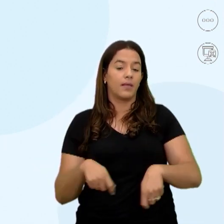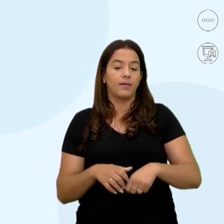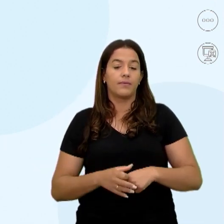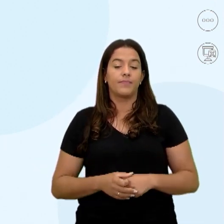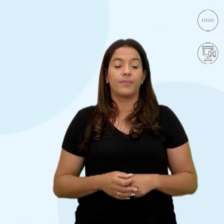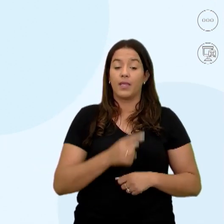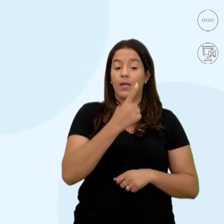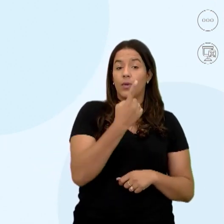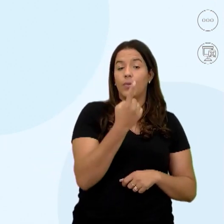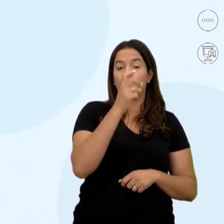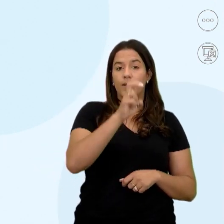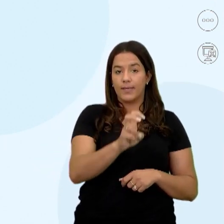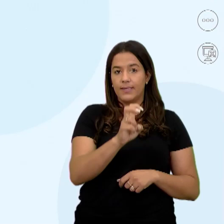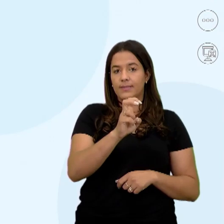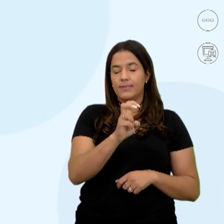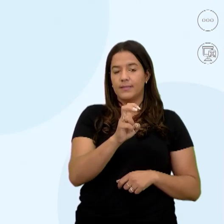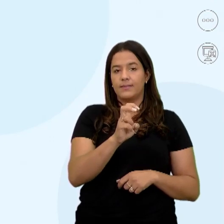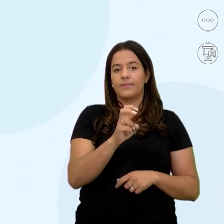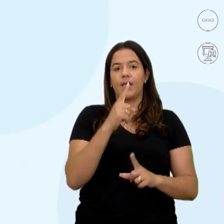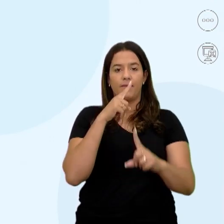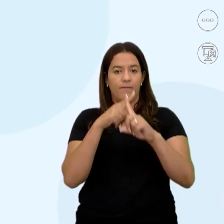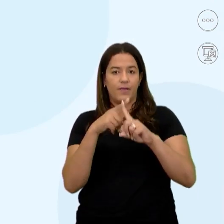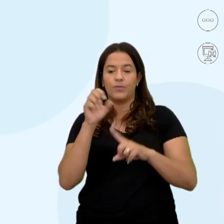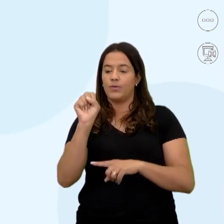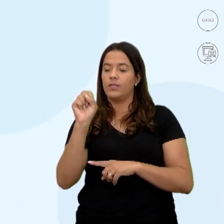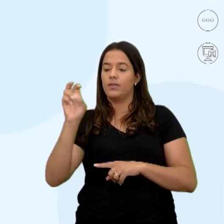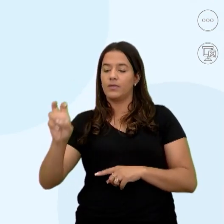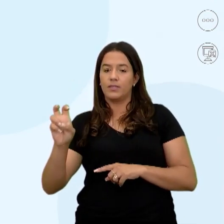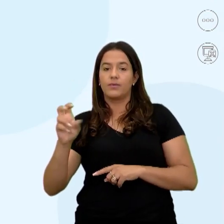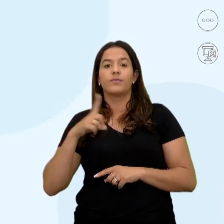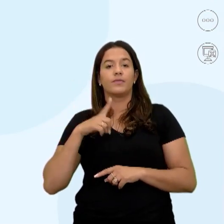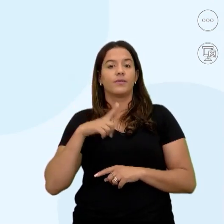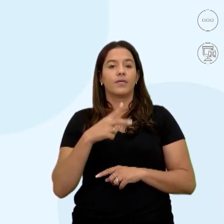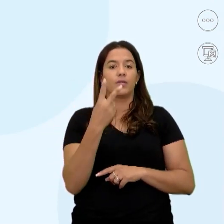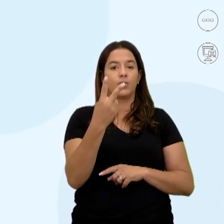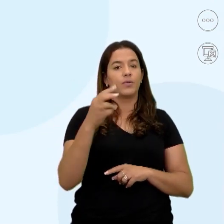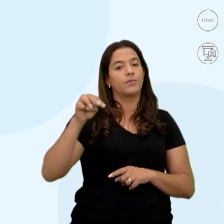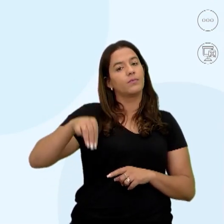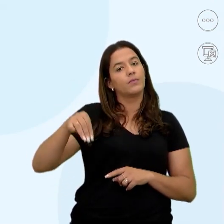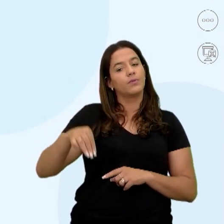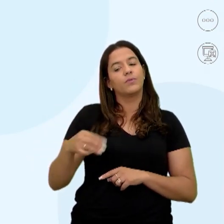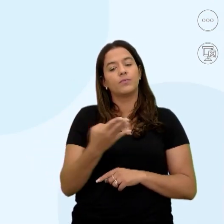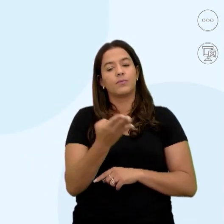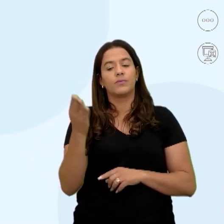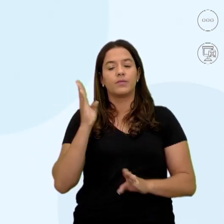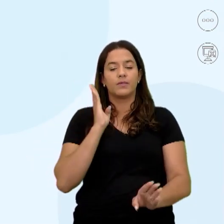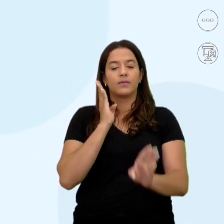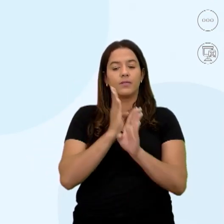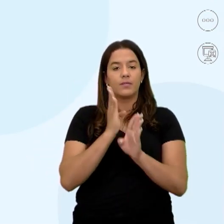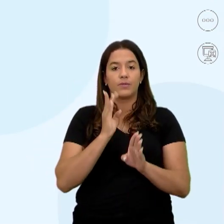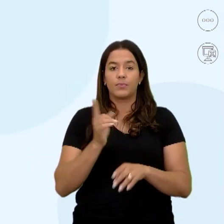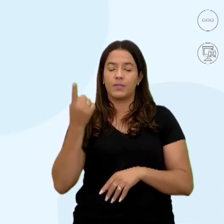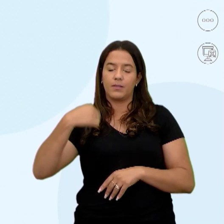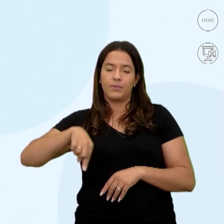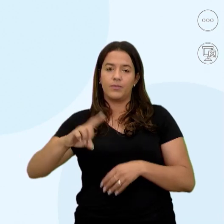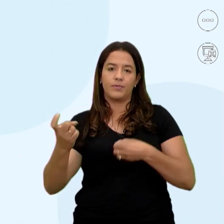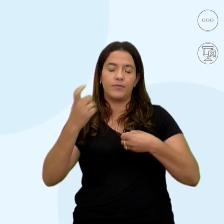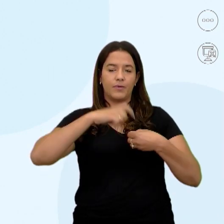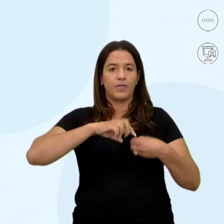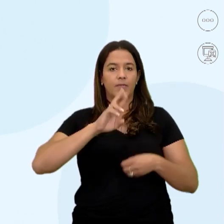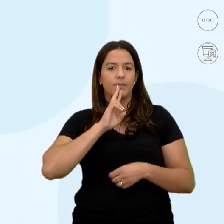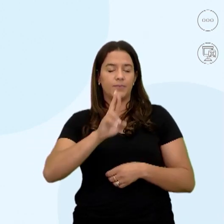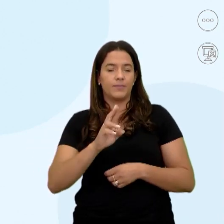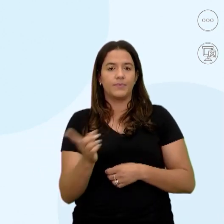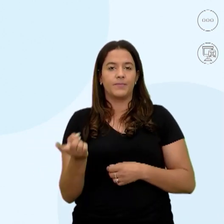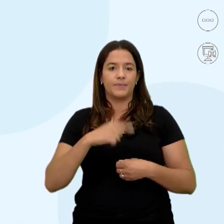com 15 quilogramas de farinha? Vocês terão 2 minutos para descobrir aí e voltar para a gente aqui com a resposta.